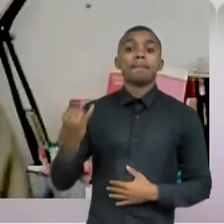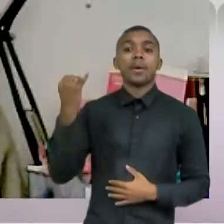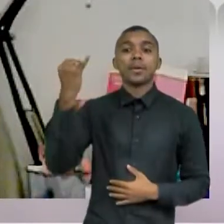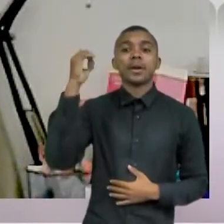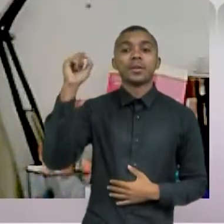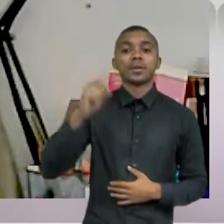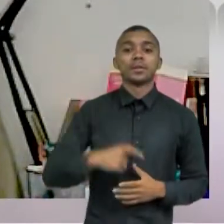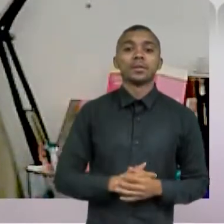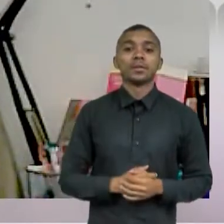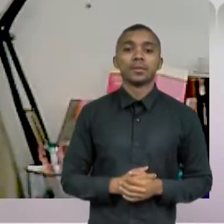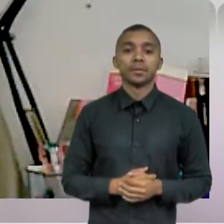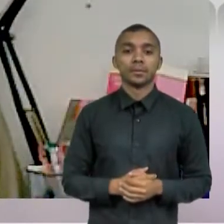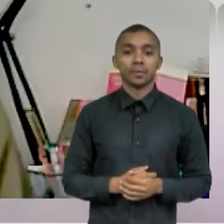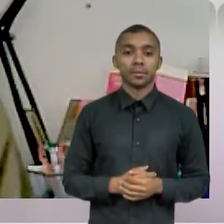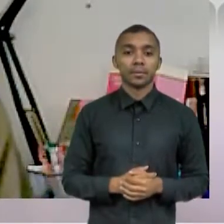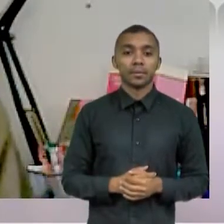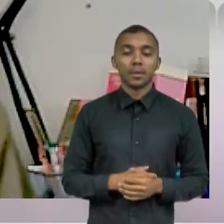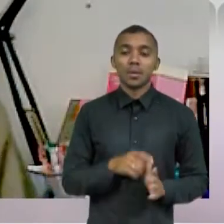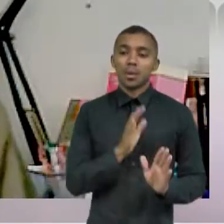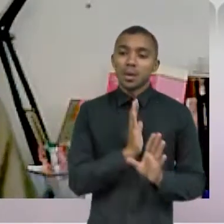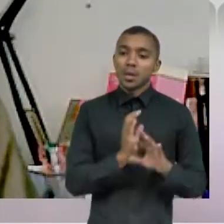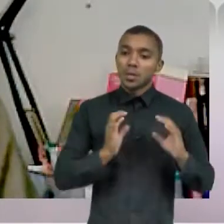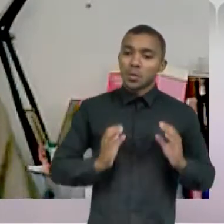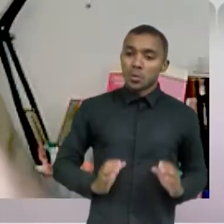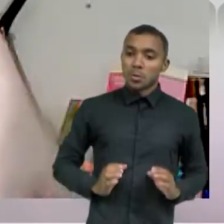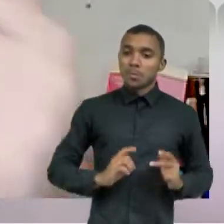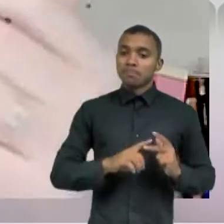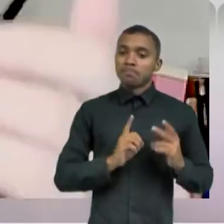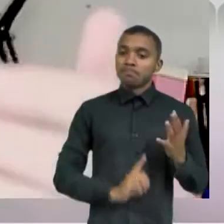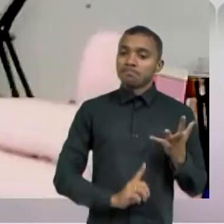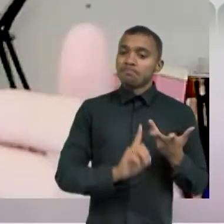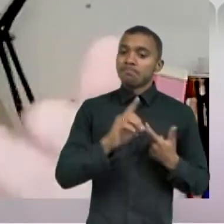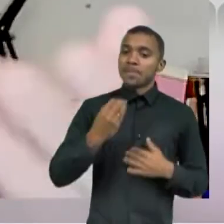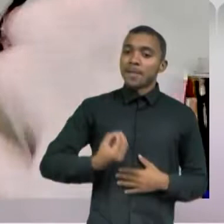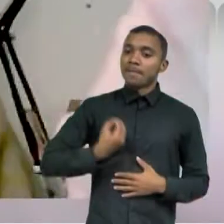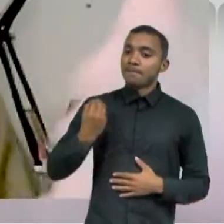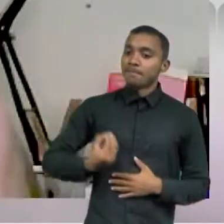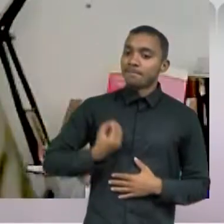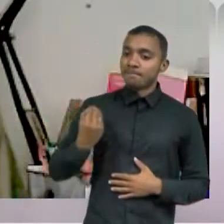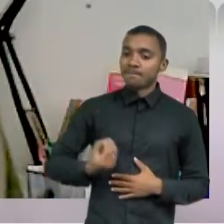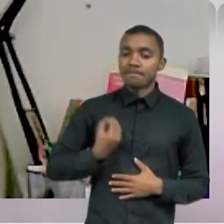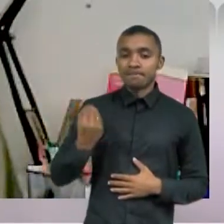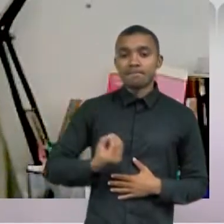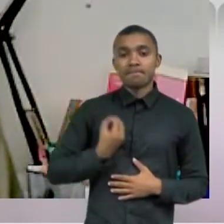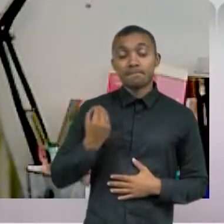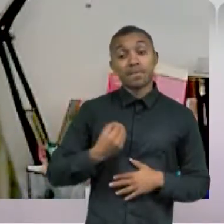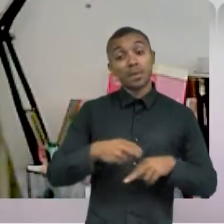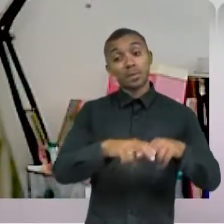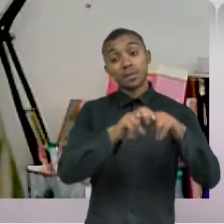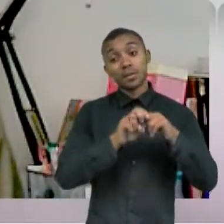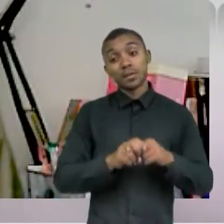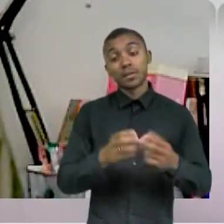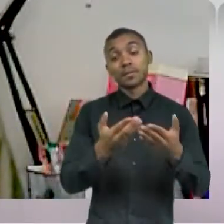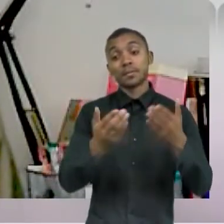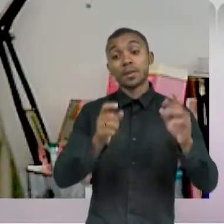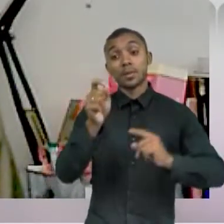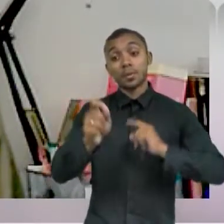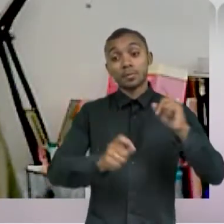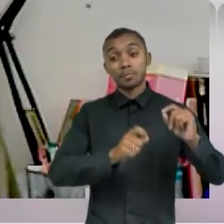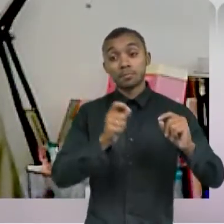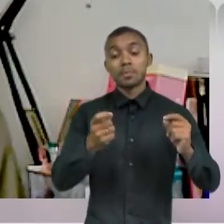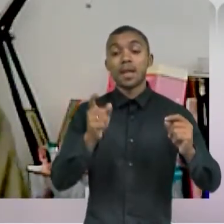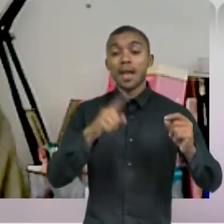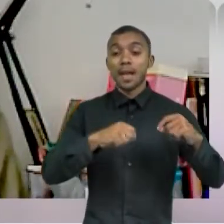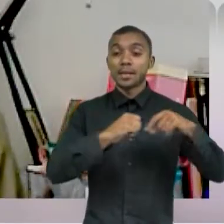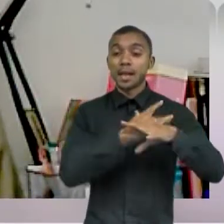muito com a postura alheia, com a atitude alheia, com a vida alheia. Então, daí a gente dizer, como você